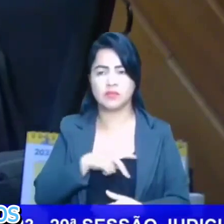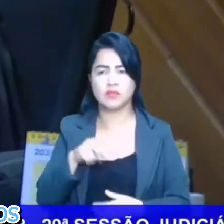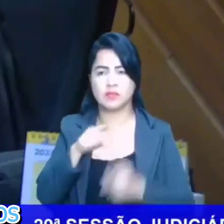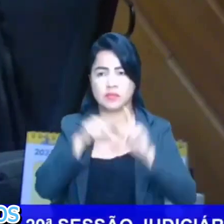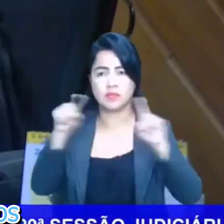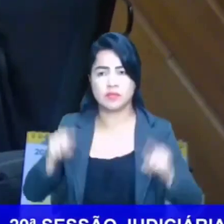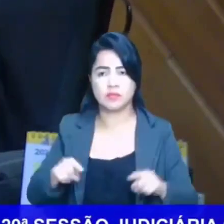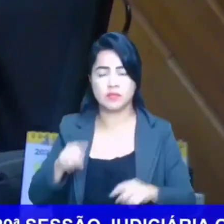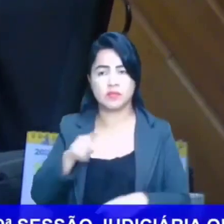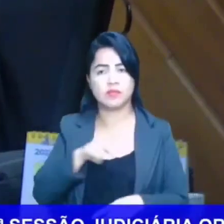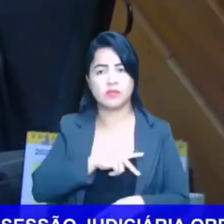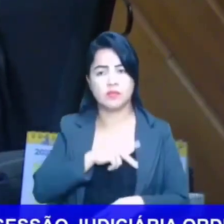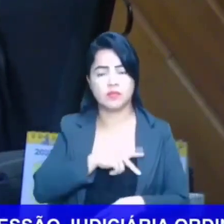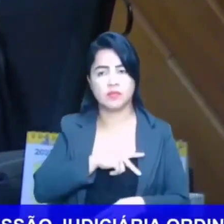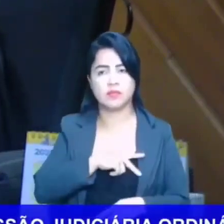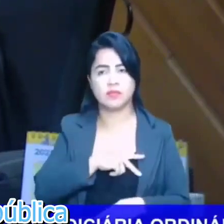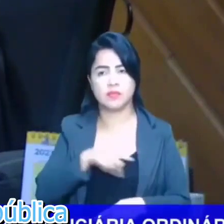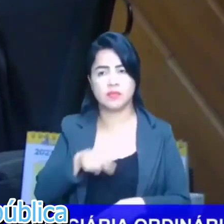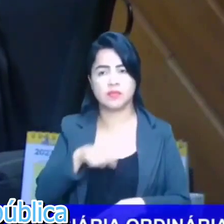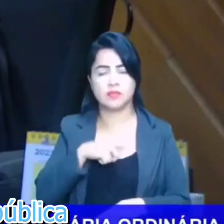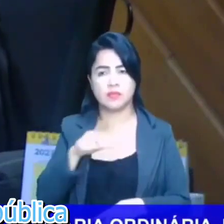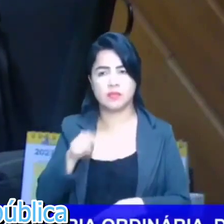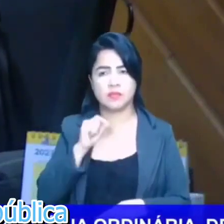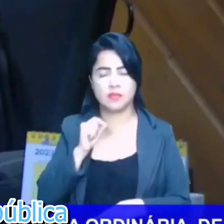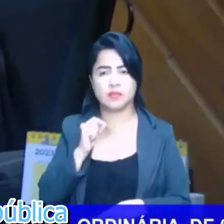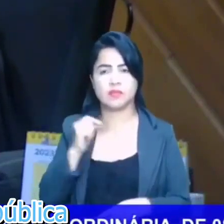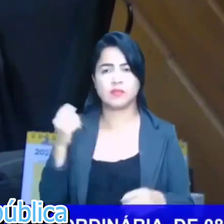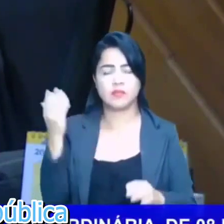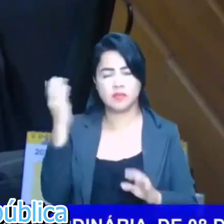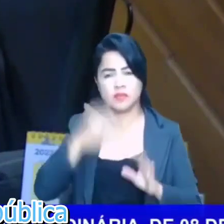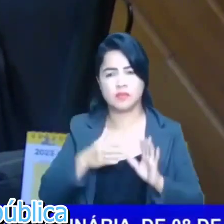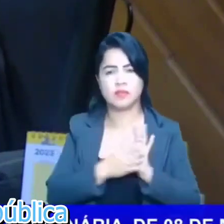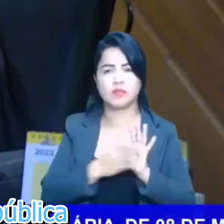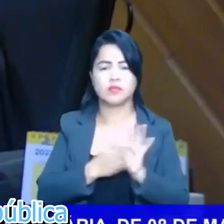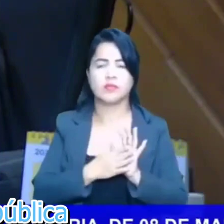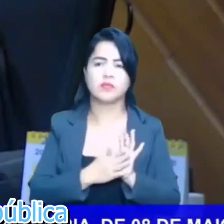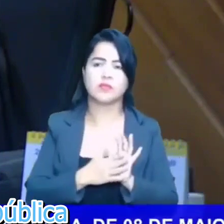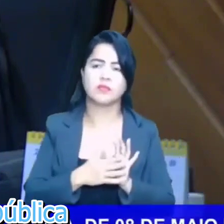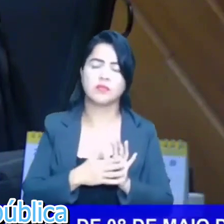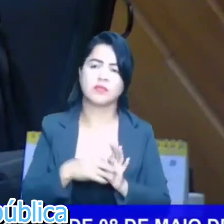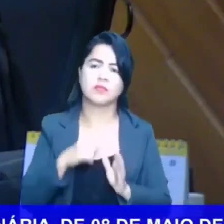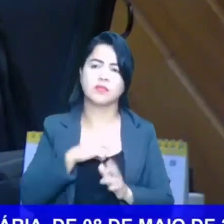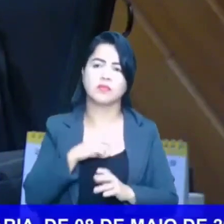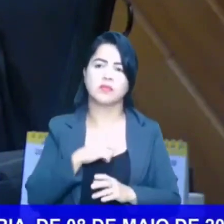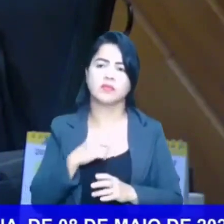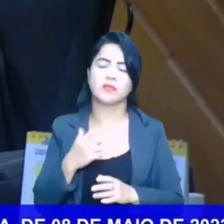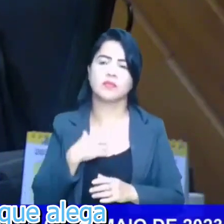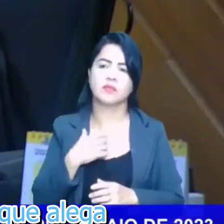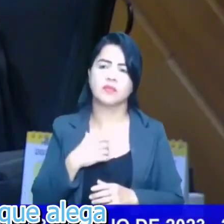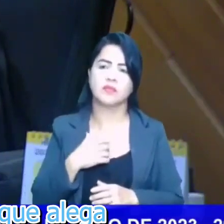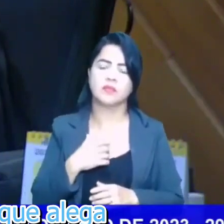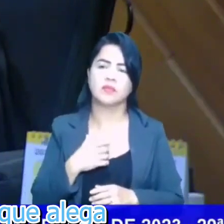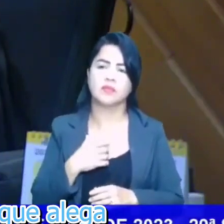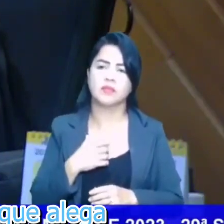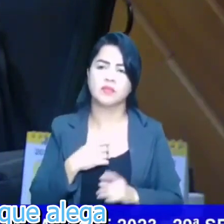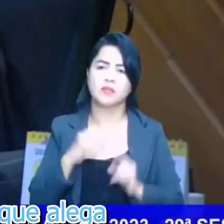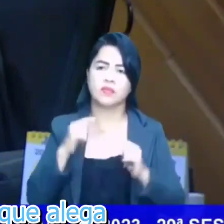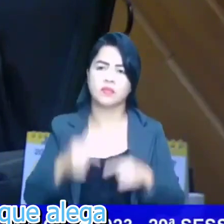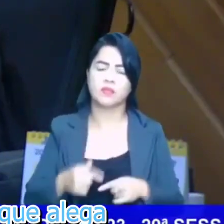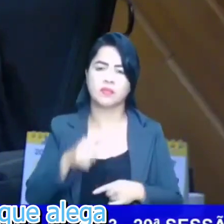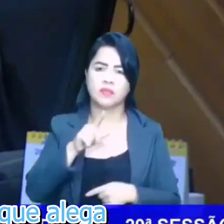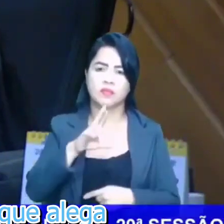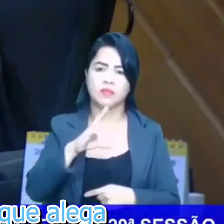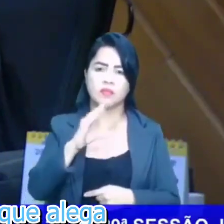públicos que fizeram a colheita de provas, eles gozam de fé pública, em contrarrazões,